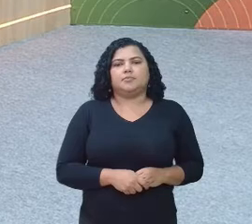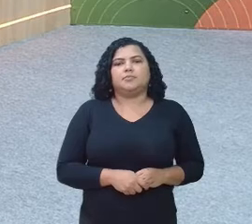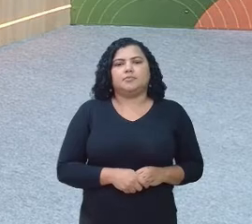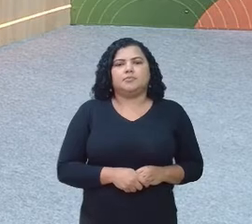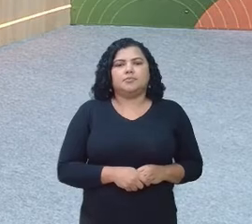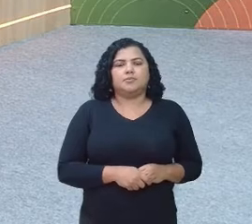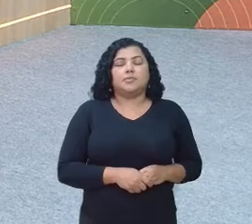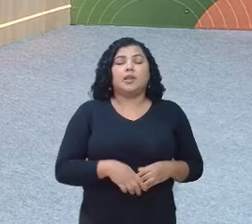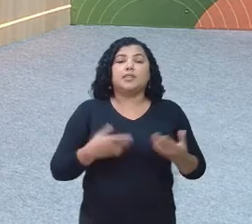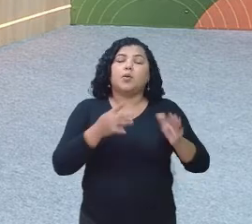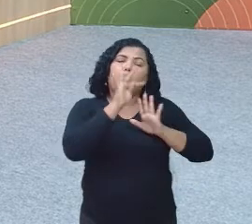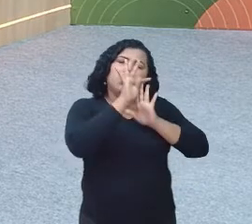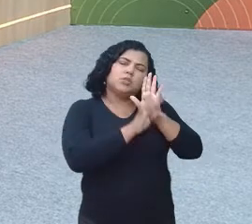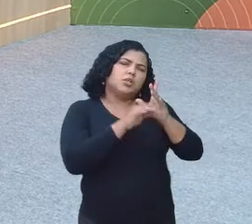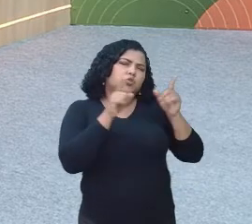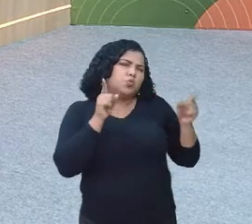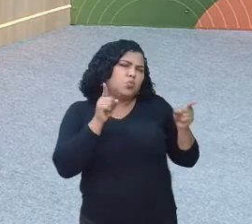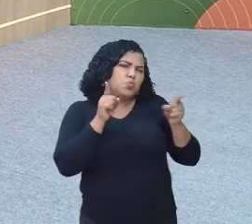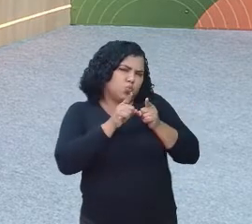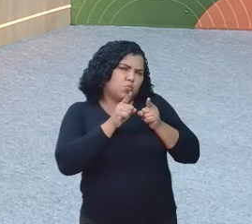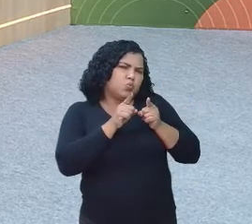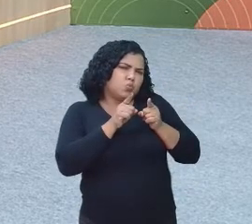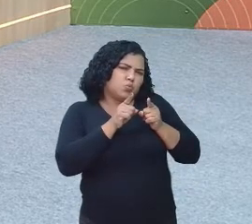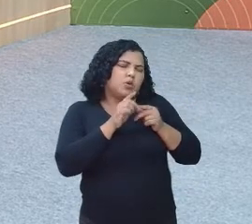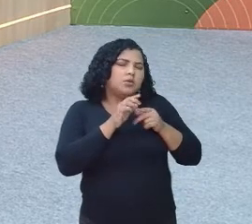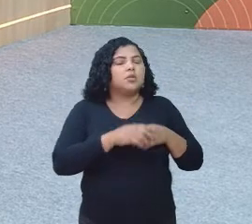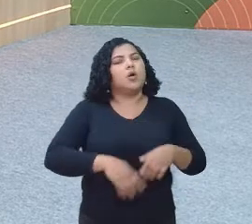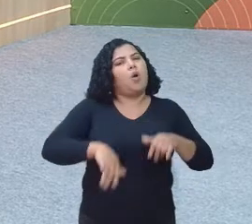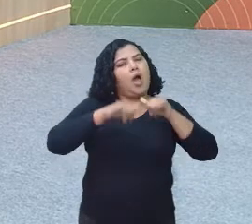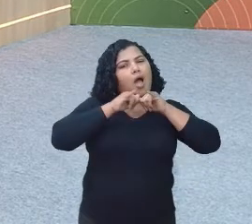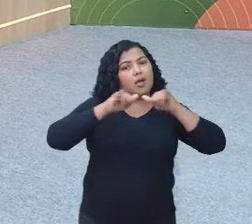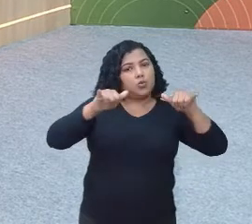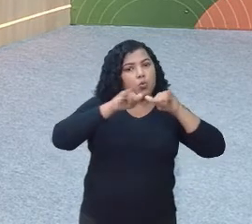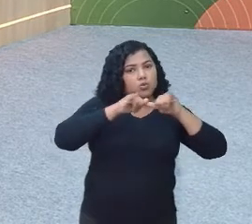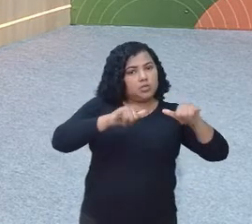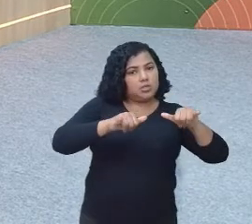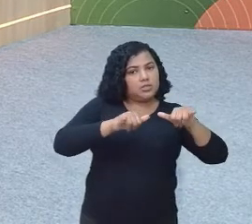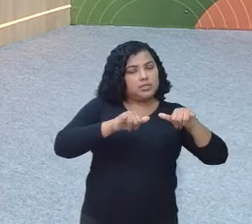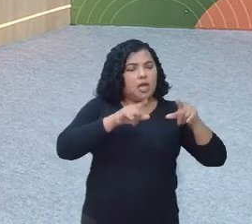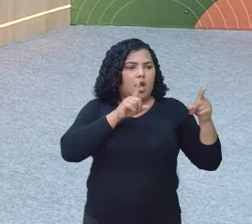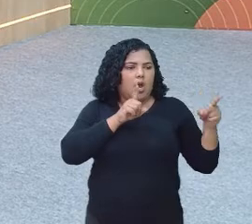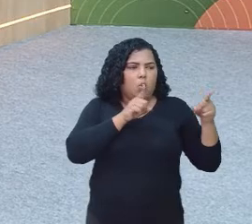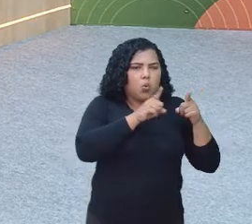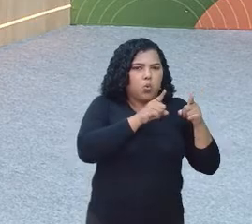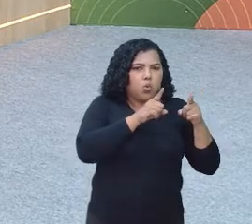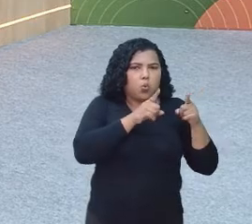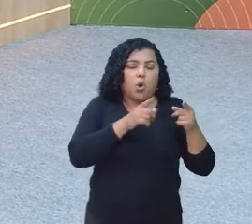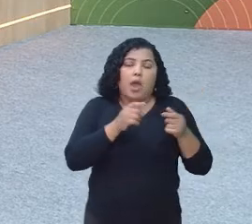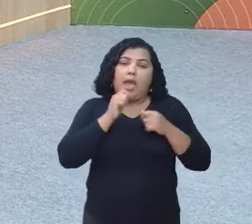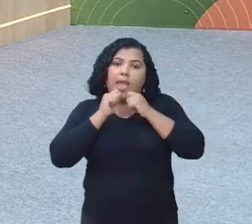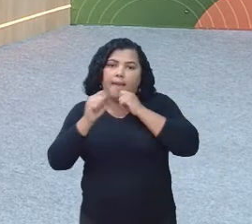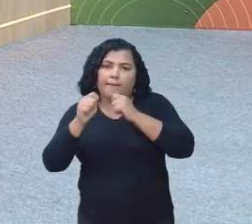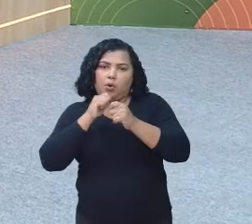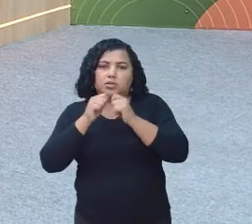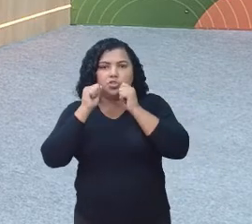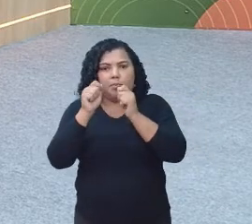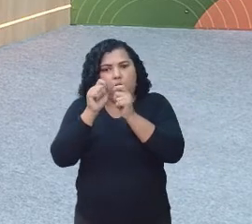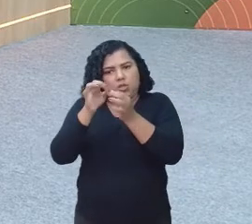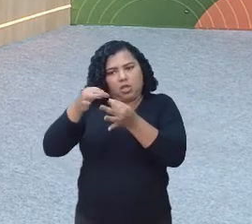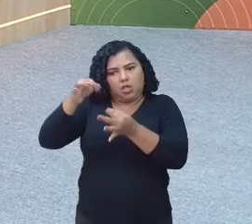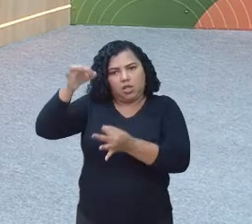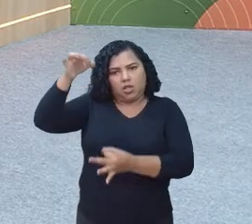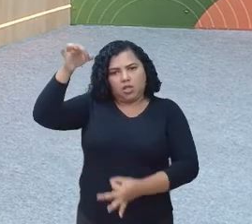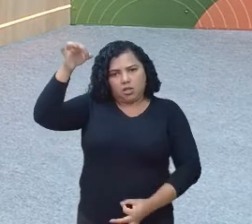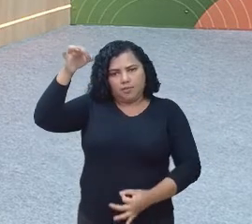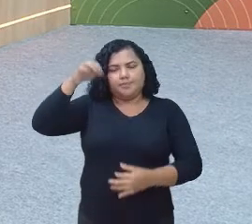textos relativamente curtos, né? A notícia, ela é mais curta do que a reportagem. A reportagem, ela pode ser mais extensa, ela tem um caráter